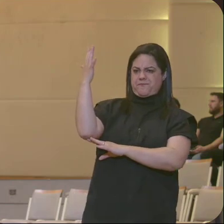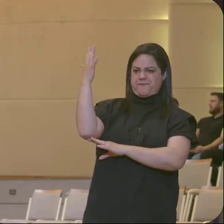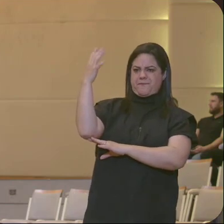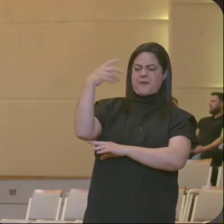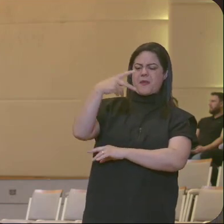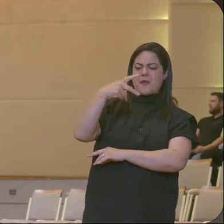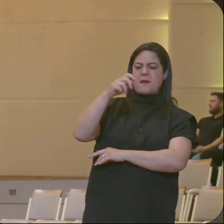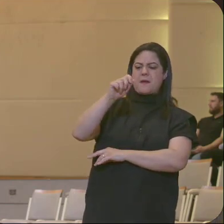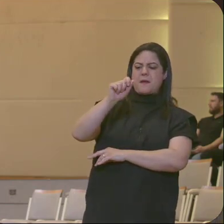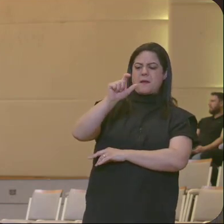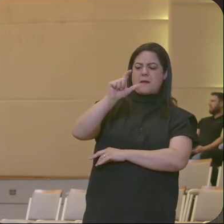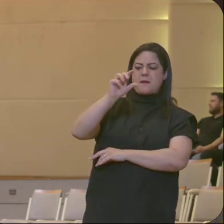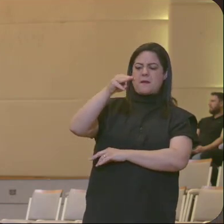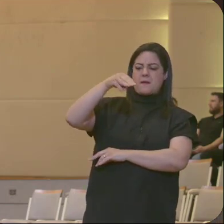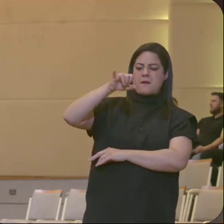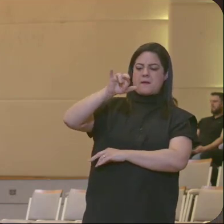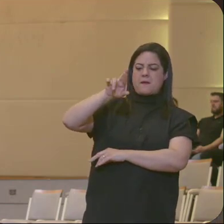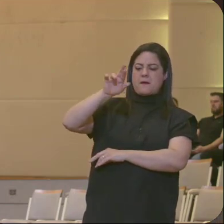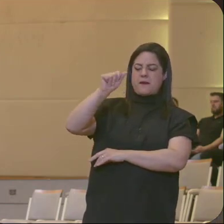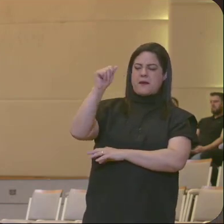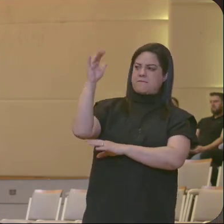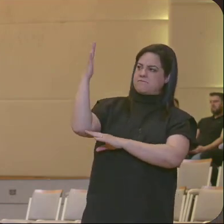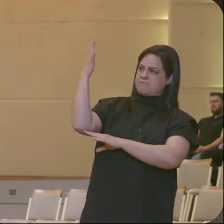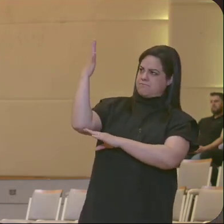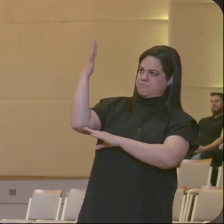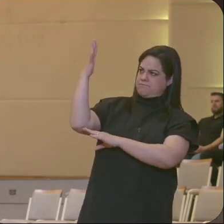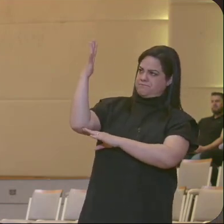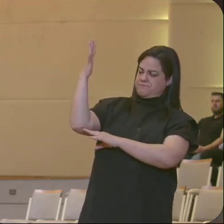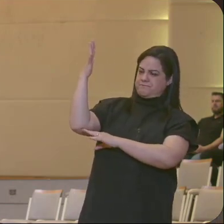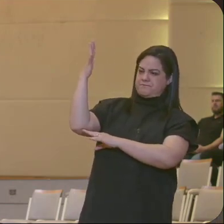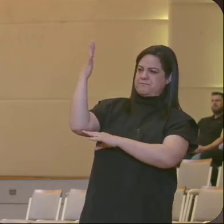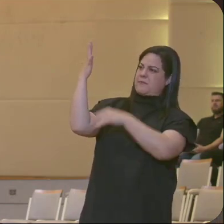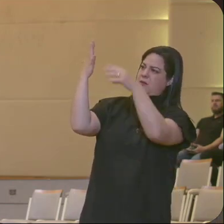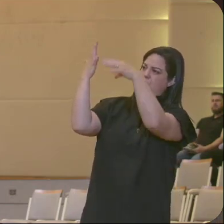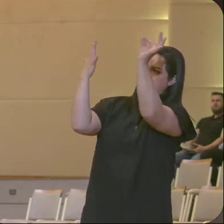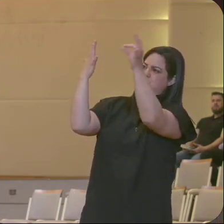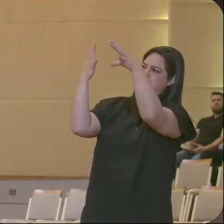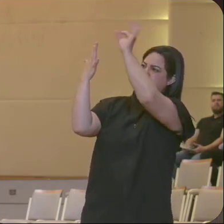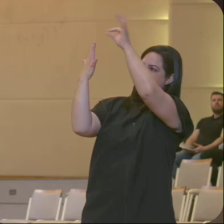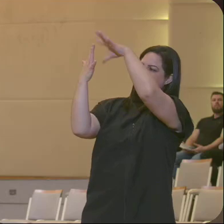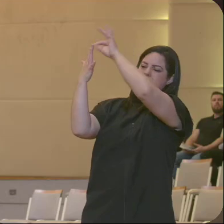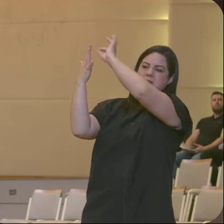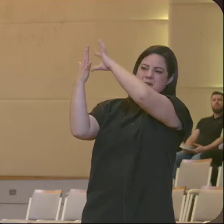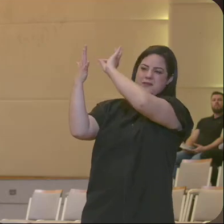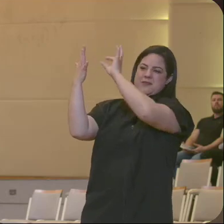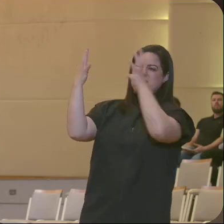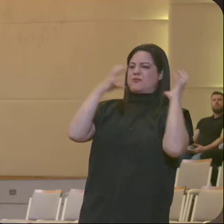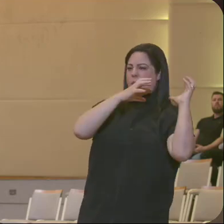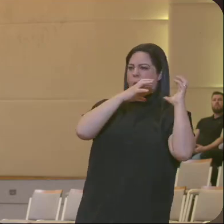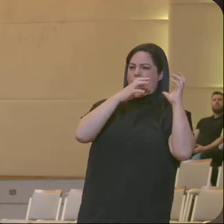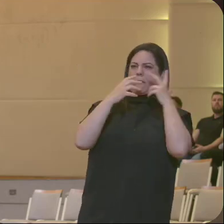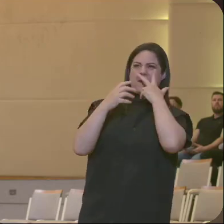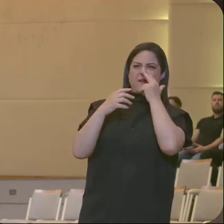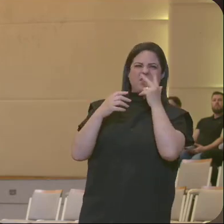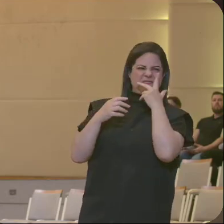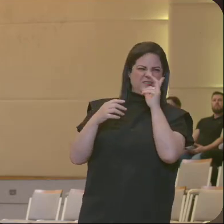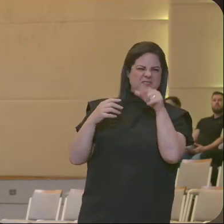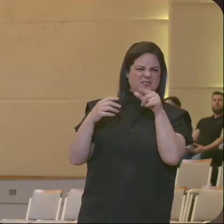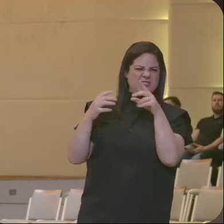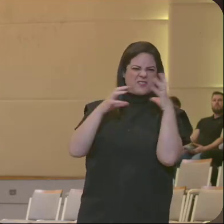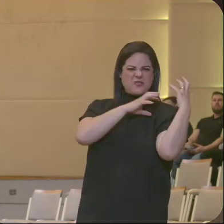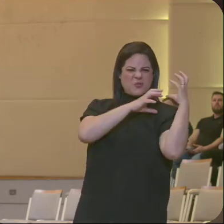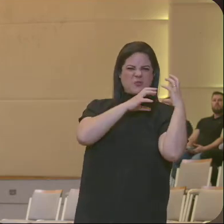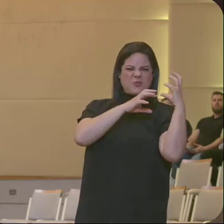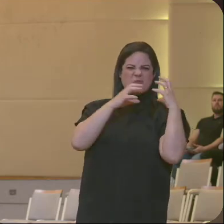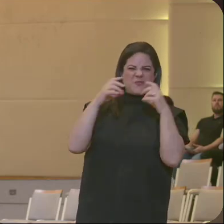a árvore, a palmeira. E a maneira como elas se adaptam às situações adversas,